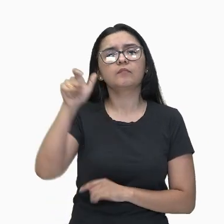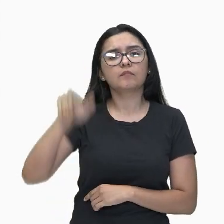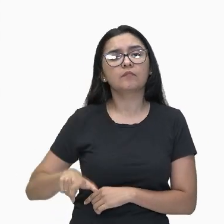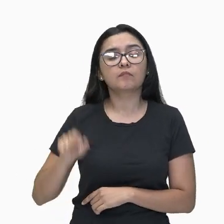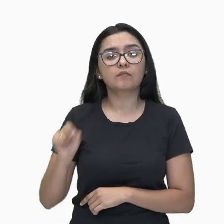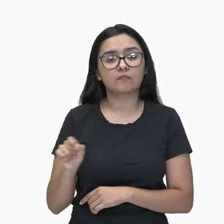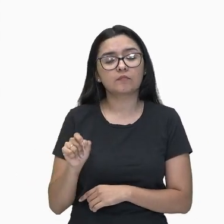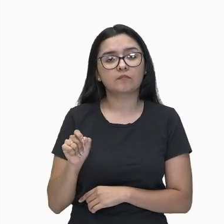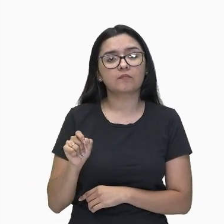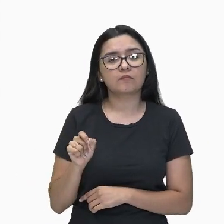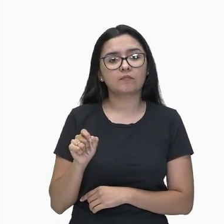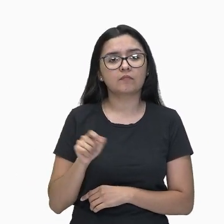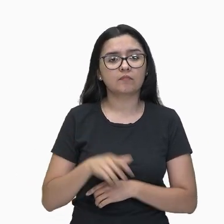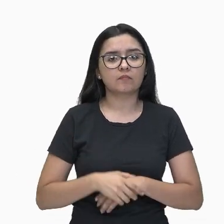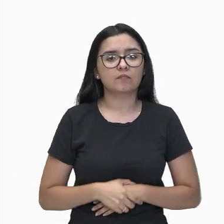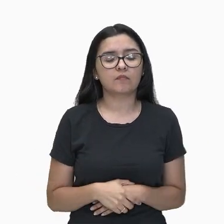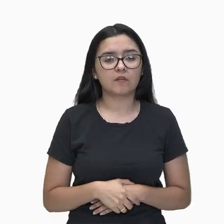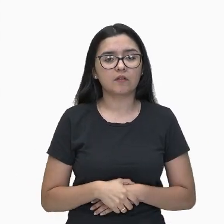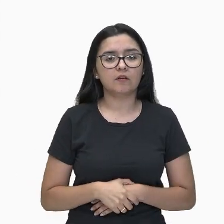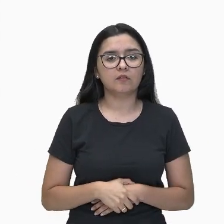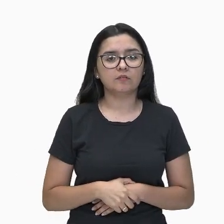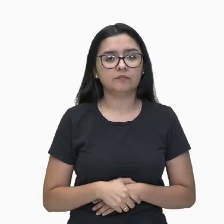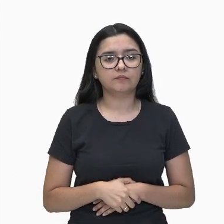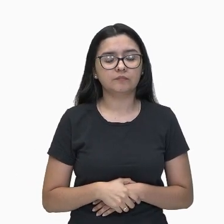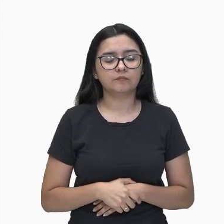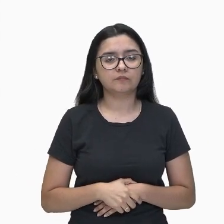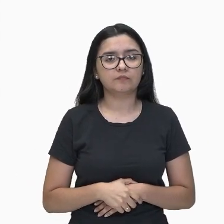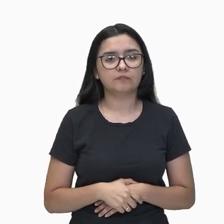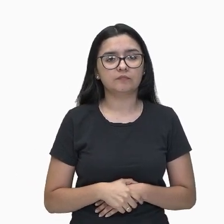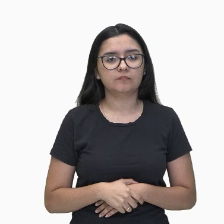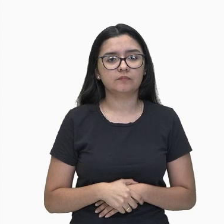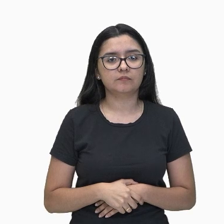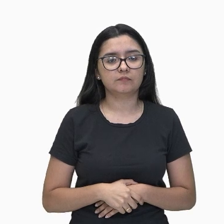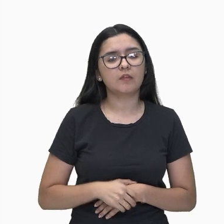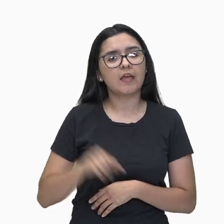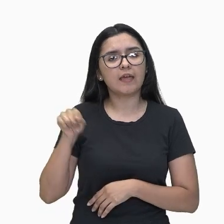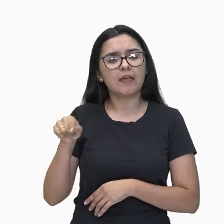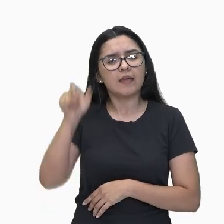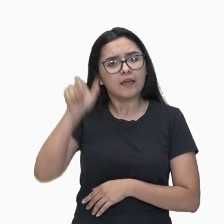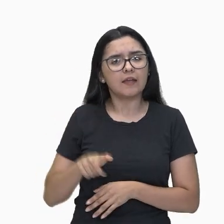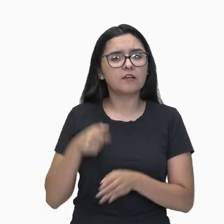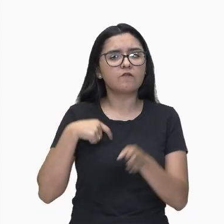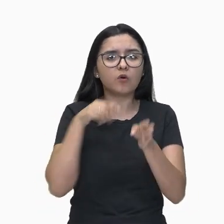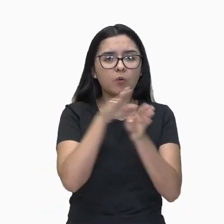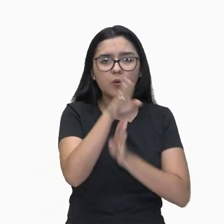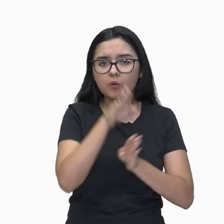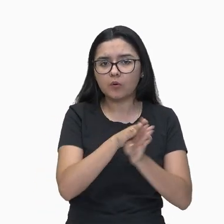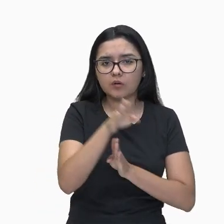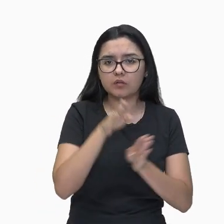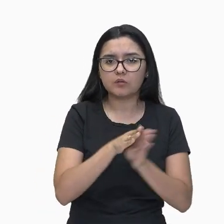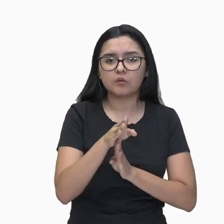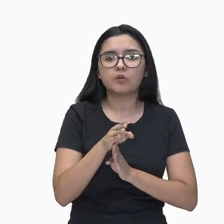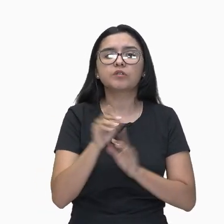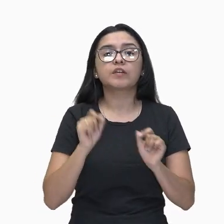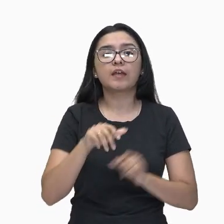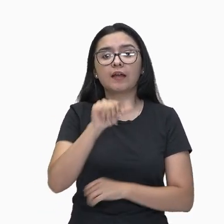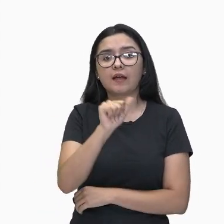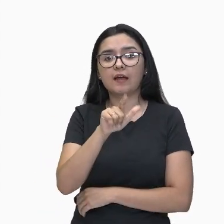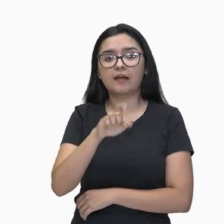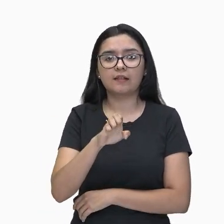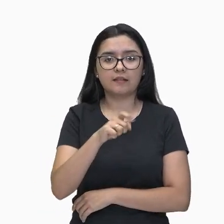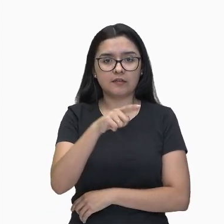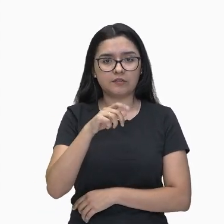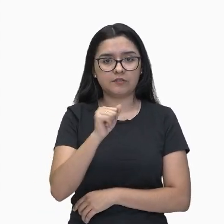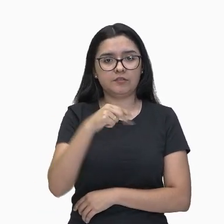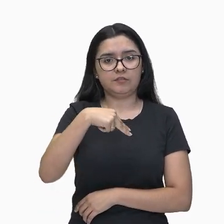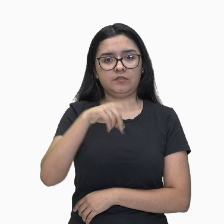conhecendo um pouco a figura do Aristóteles, é que ele foi um orientador, o tutor, né, do Alexandre Magno, né? Vocês viram falar no Alexandre